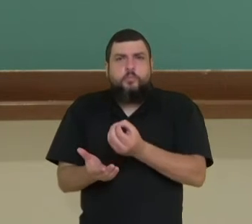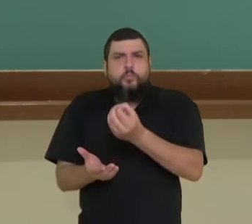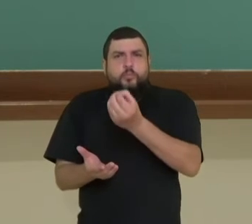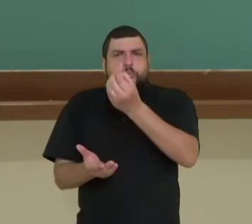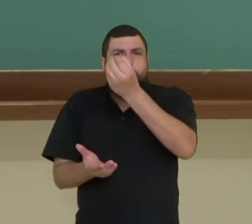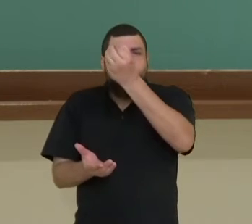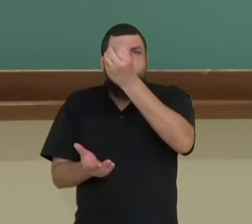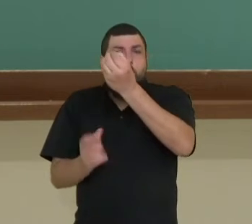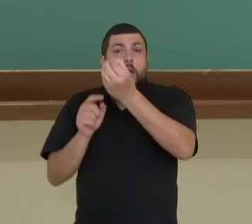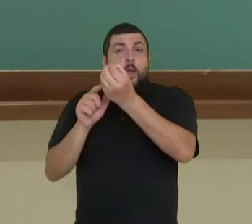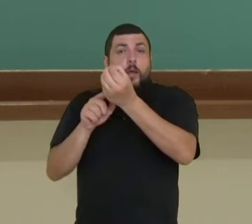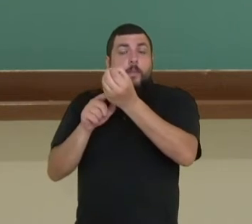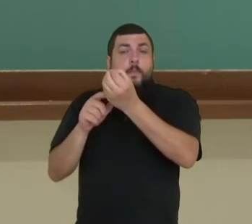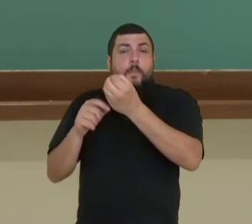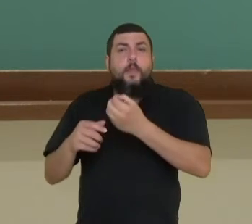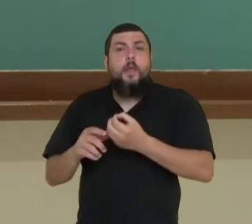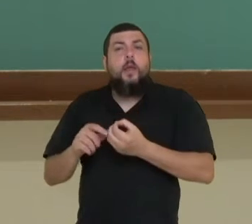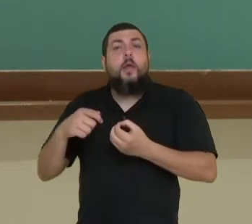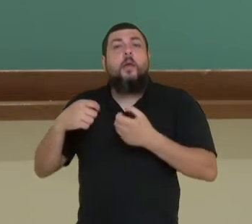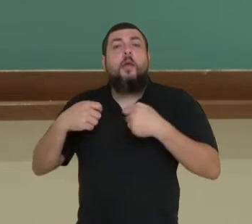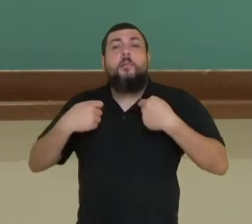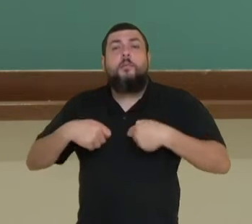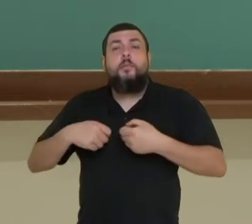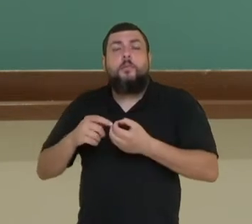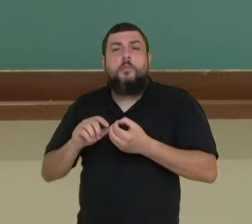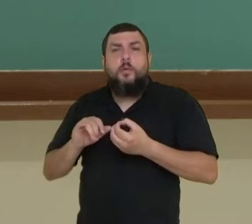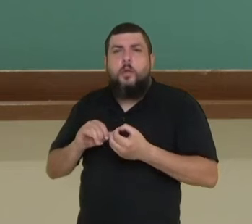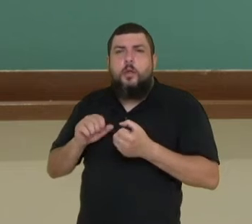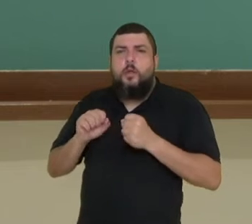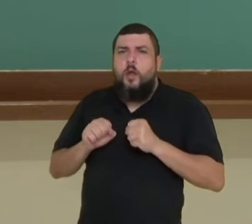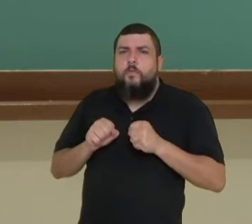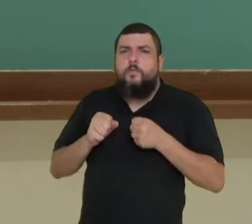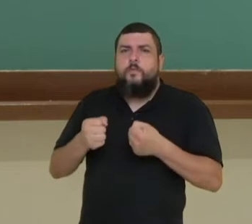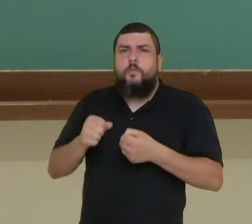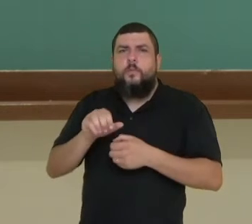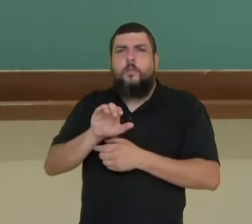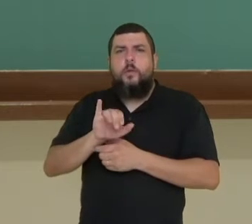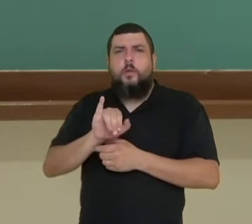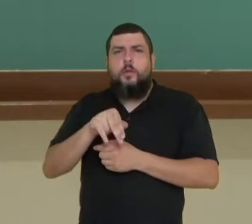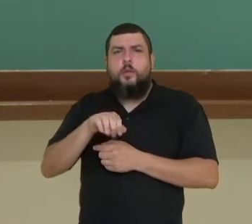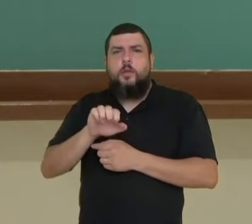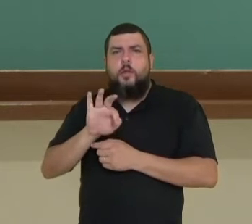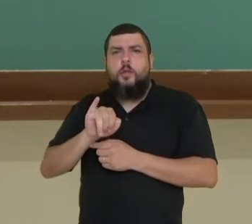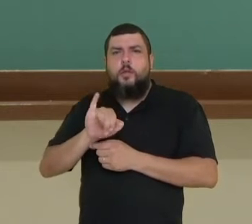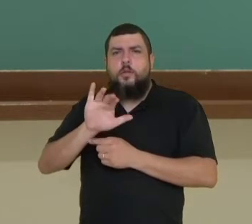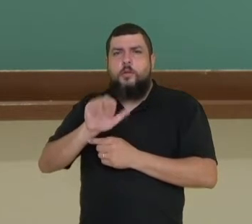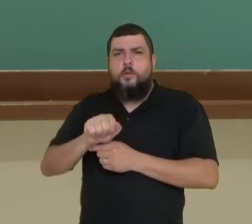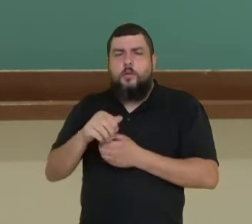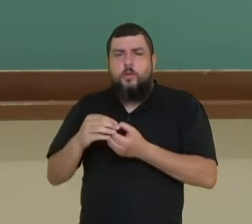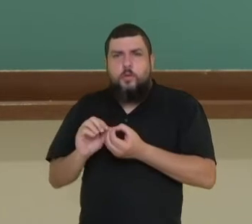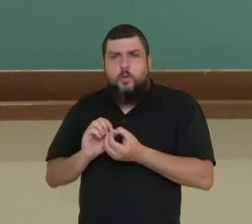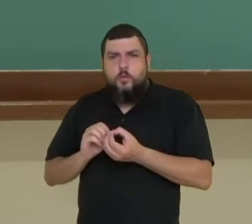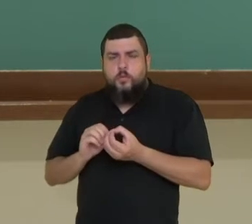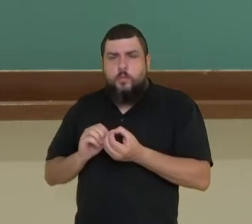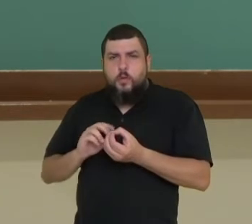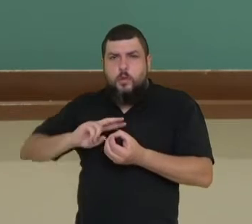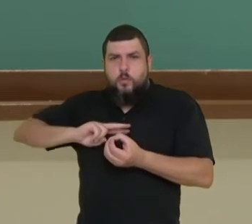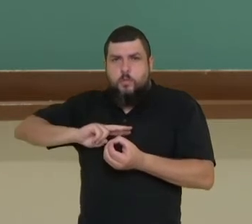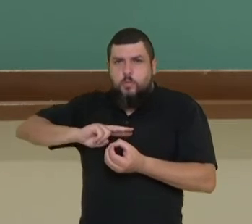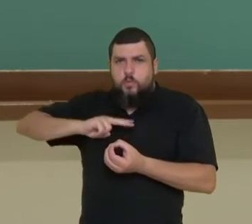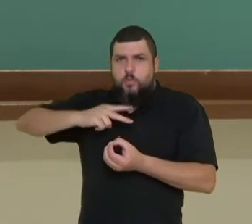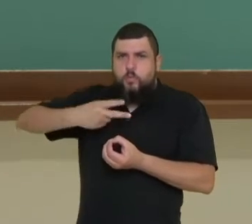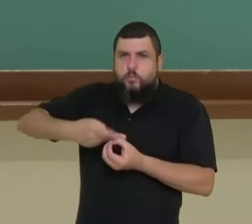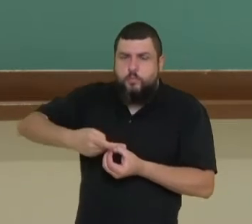poder subir, eu tenho que oferecer a ela energia cinética. Então, essa energia cinética, ela é transferida em forma